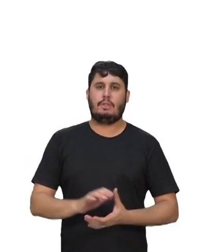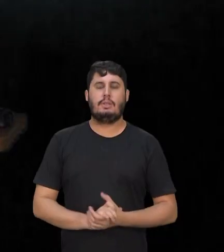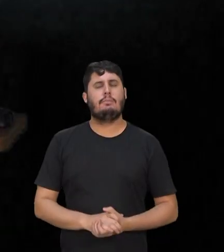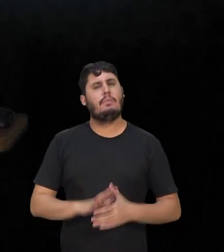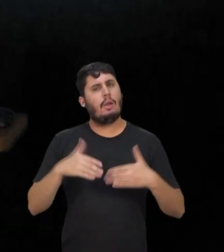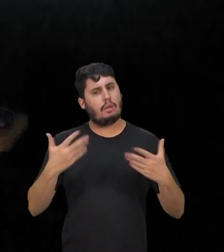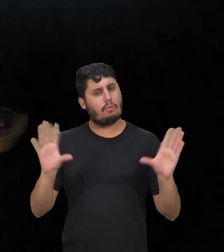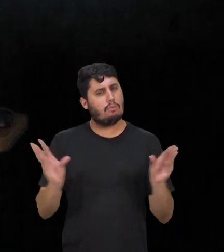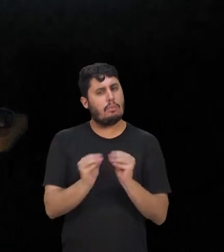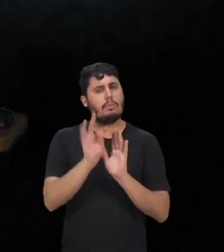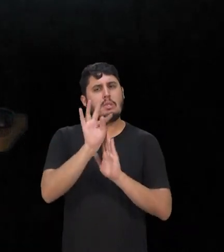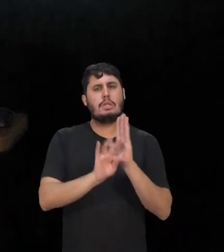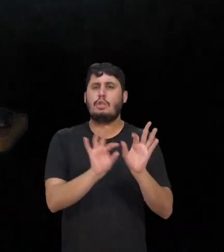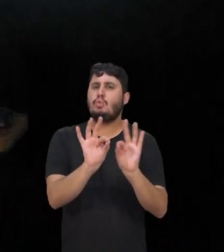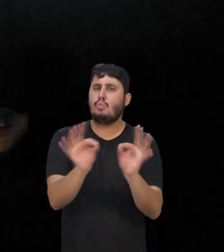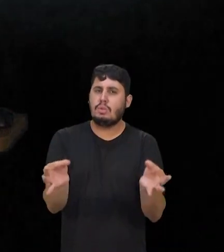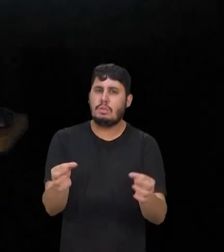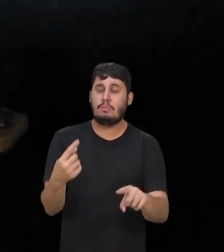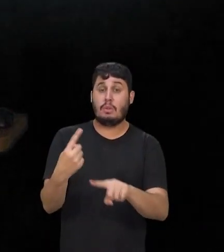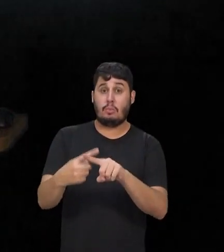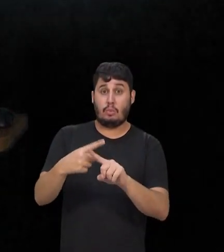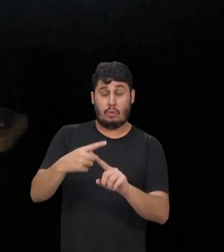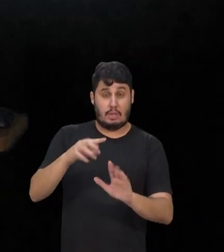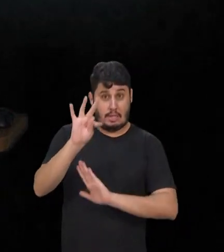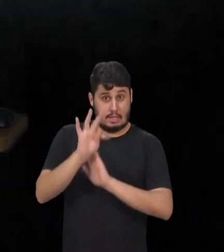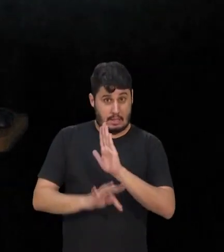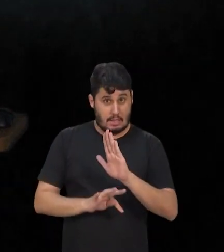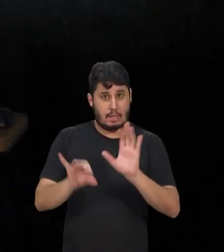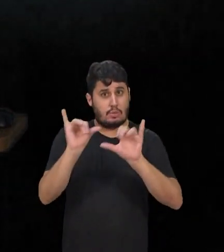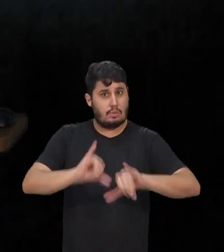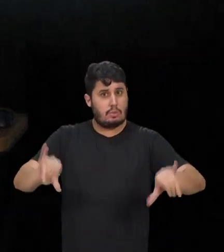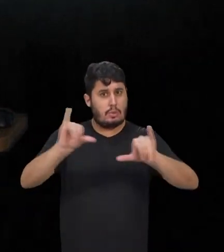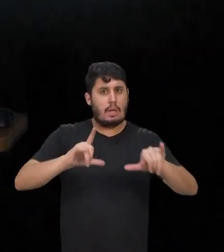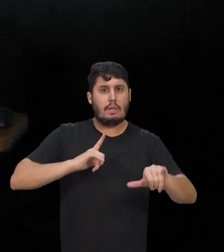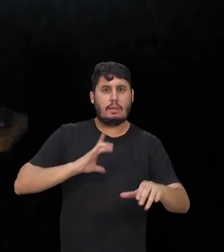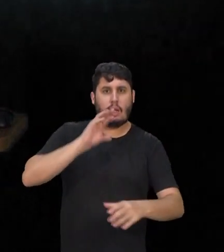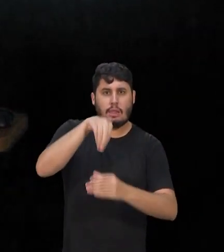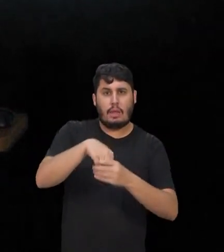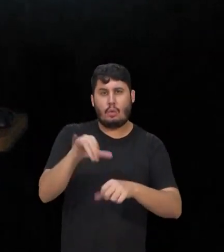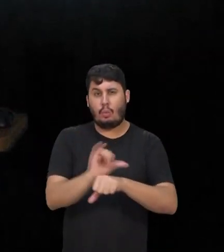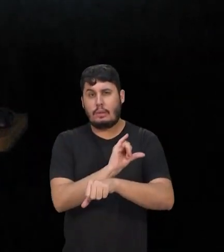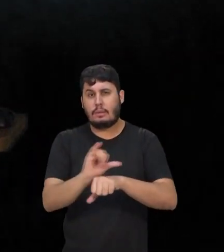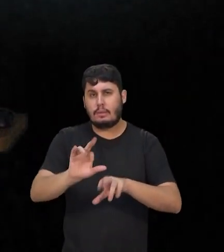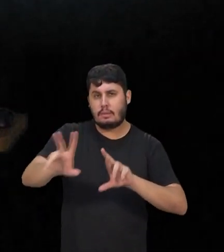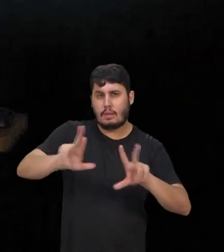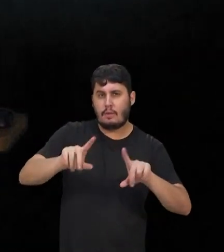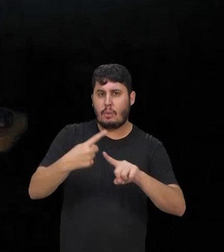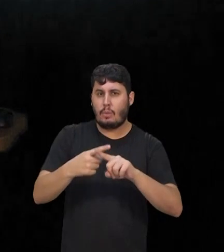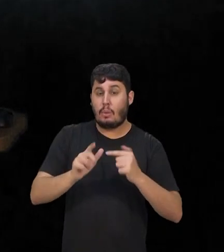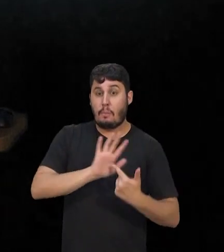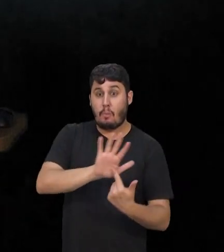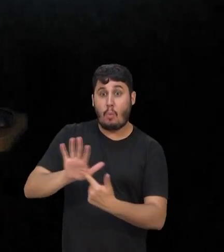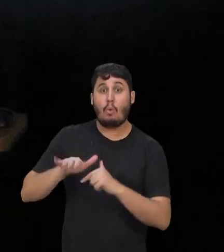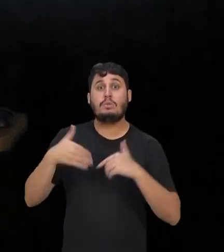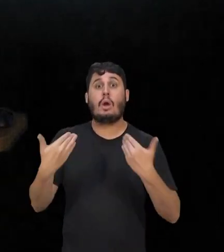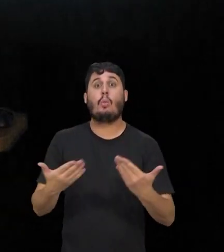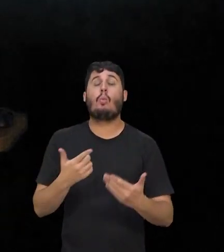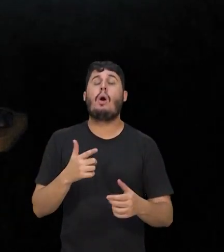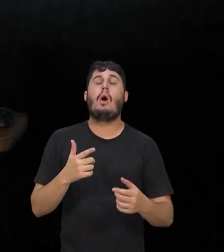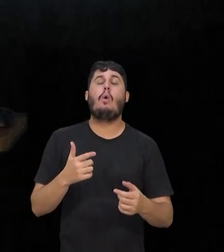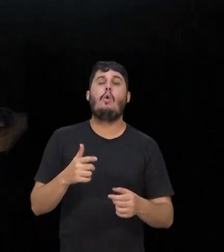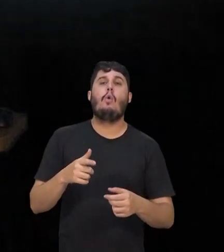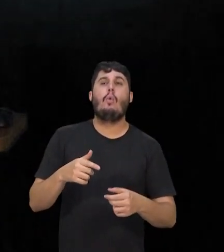diz o seguinte: o texto publicitário utiliza diversas estratégias para enfatizar as características do produto que pretende